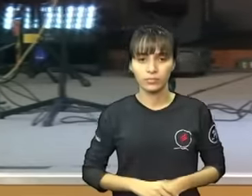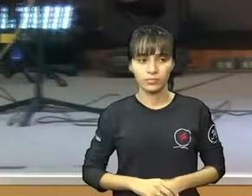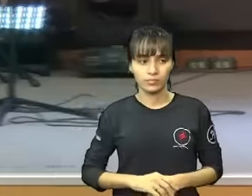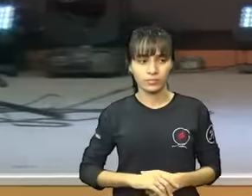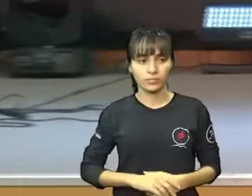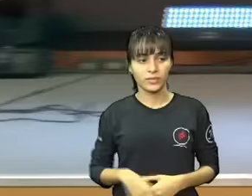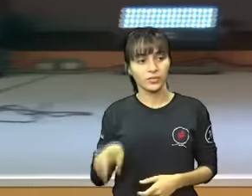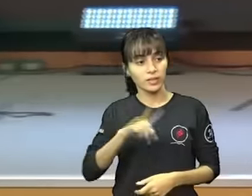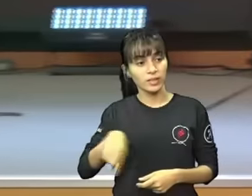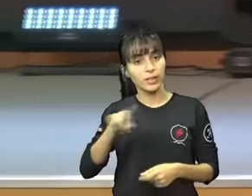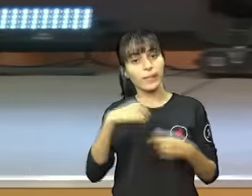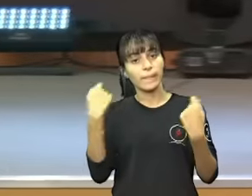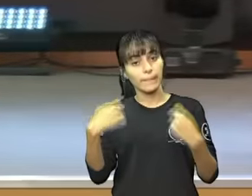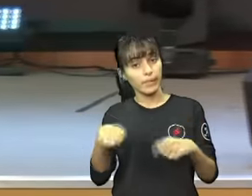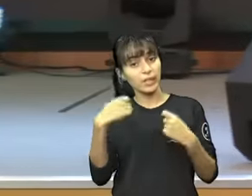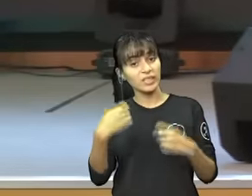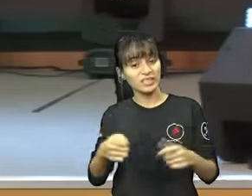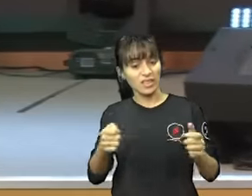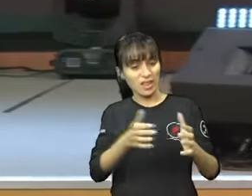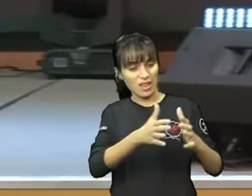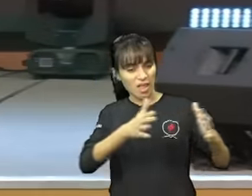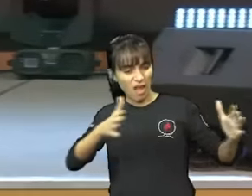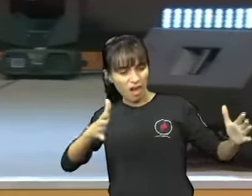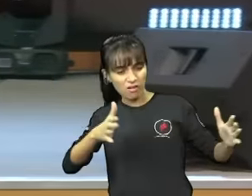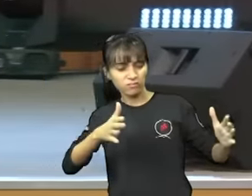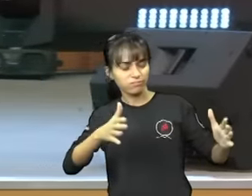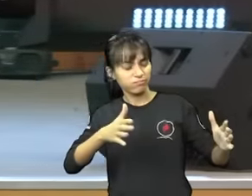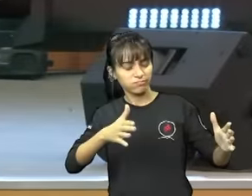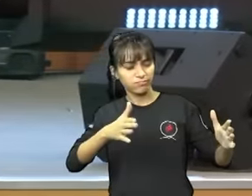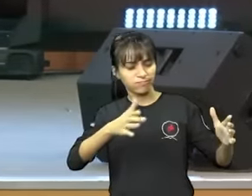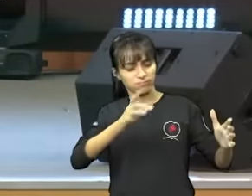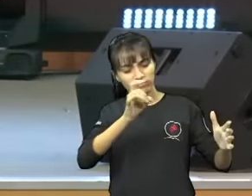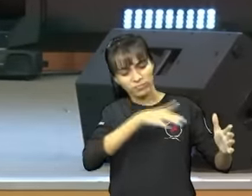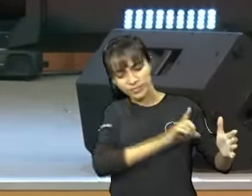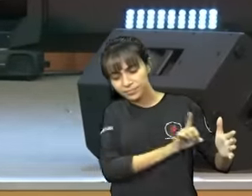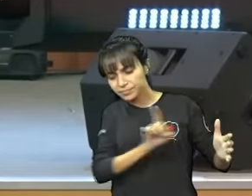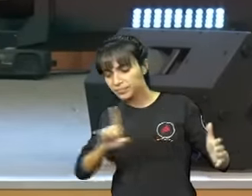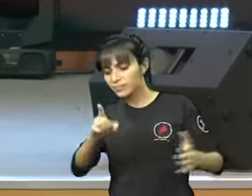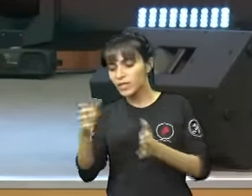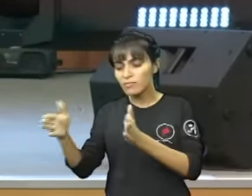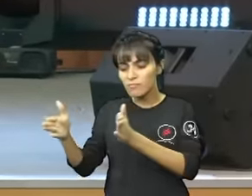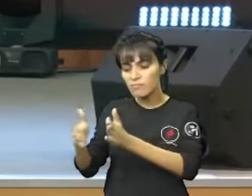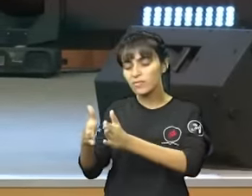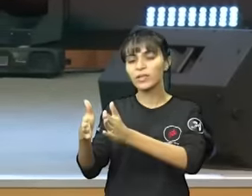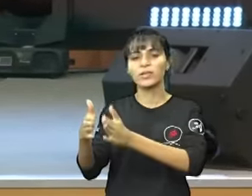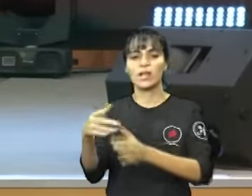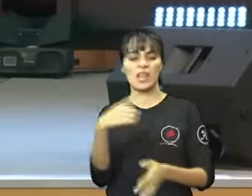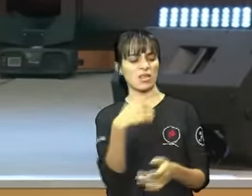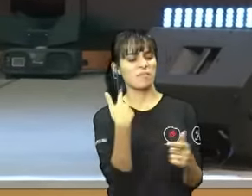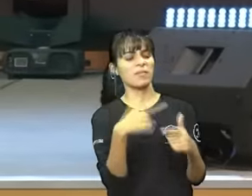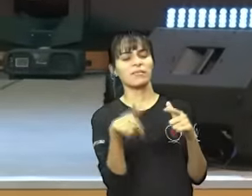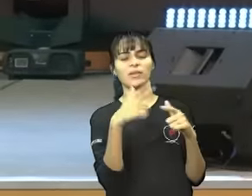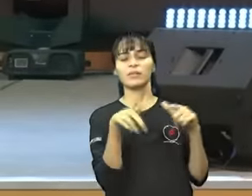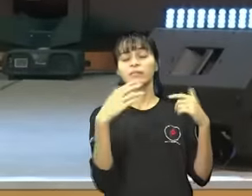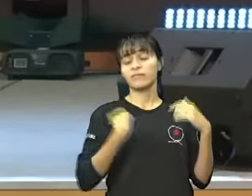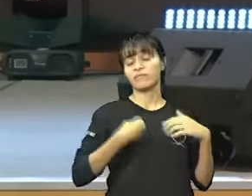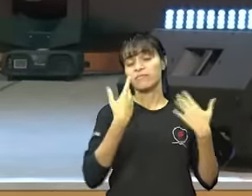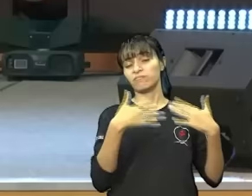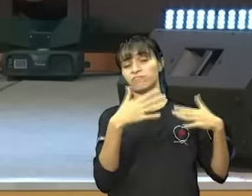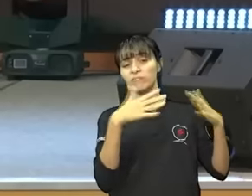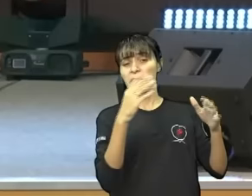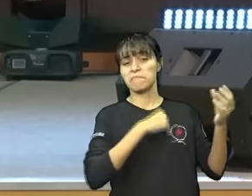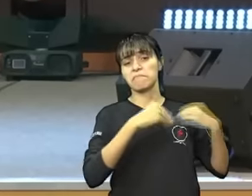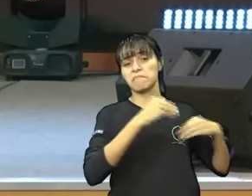você tem que sair desse caminho largo É isso aí que todo mundo faz que não tem problema vida é a vida que quiser